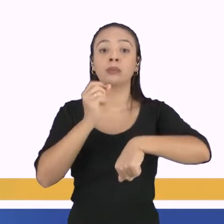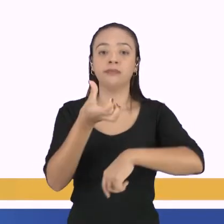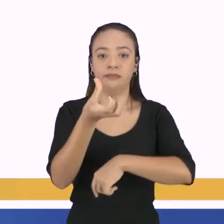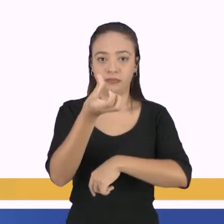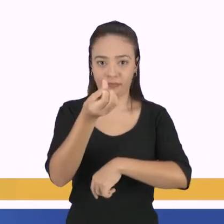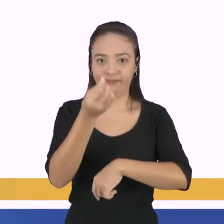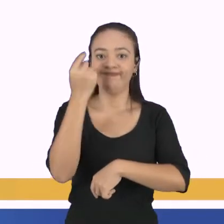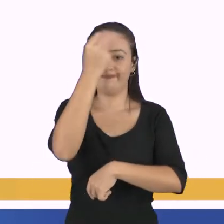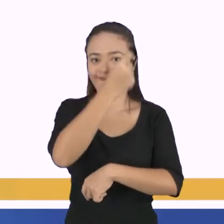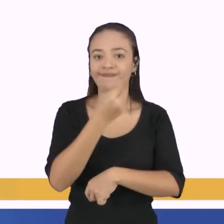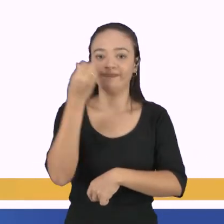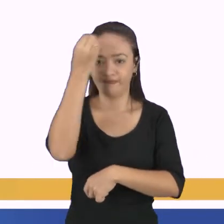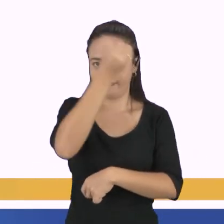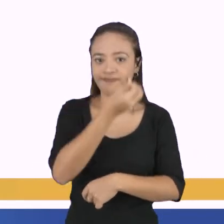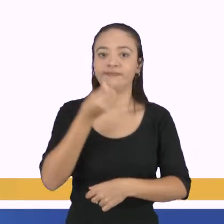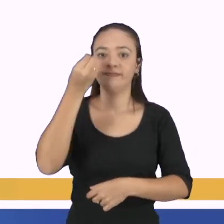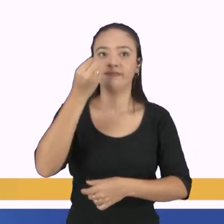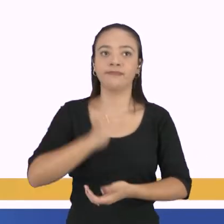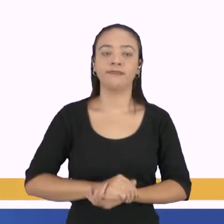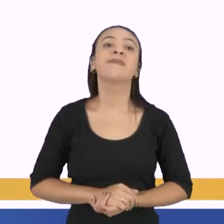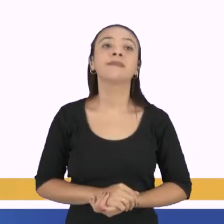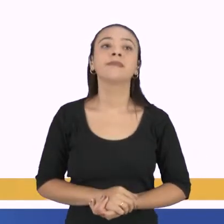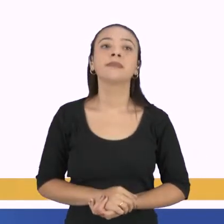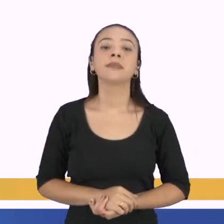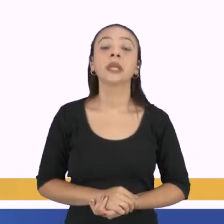de 6 horas. Então, para